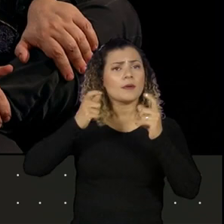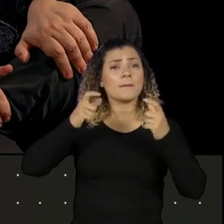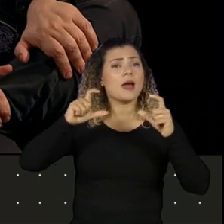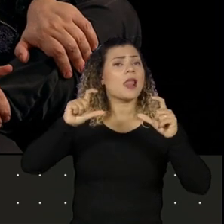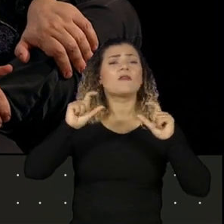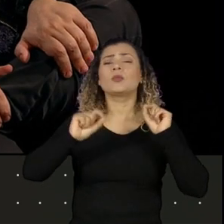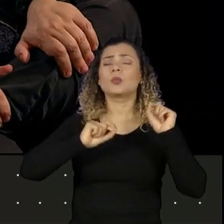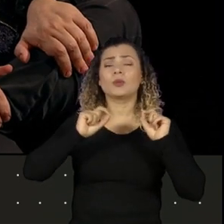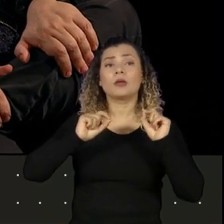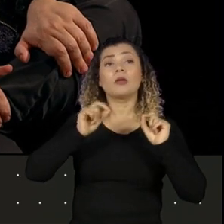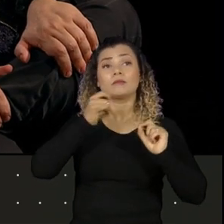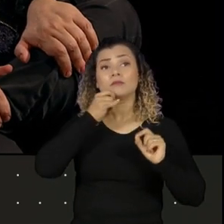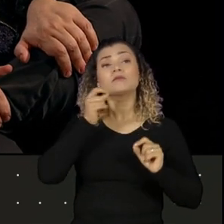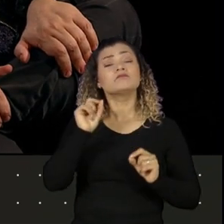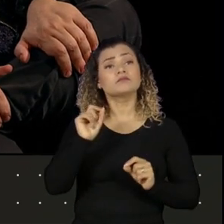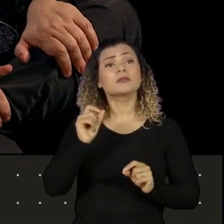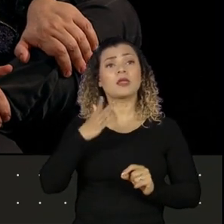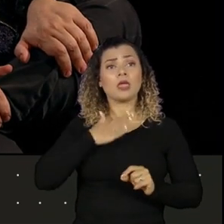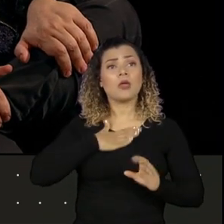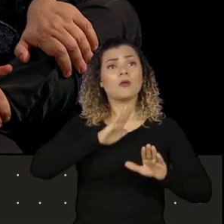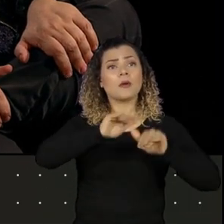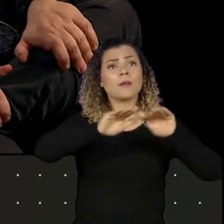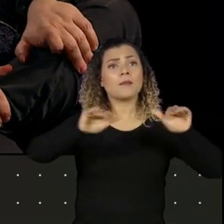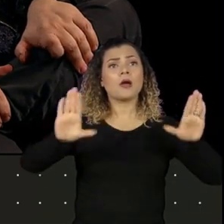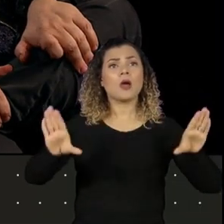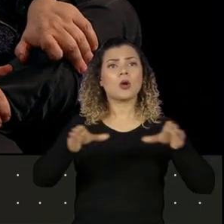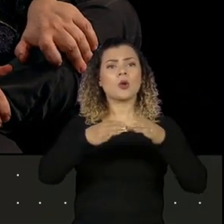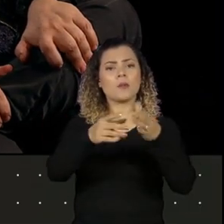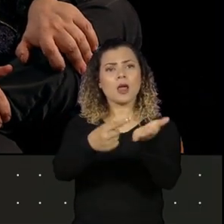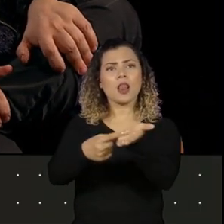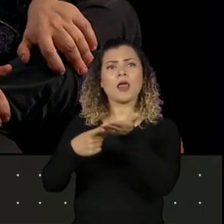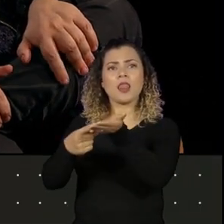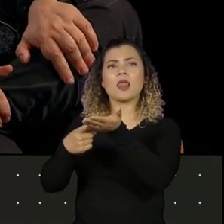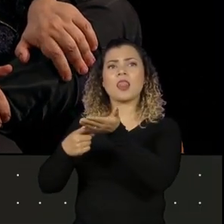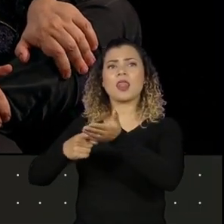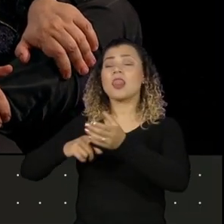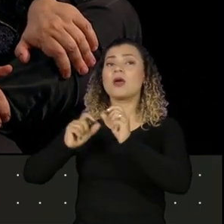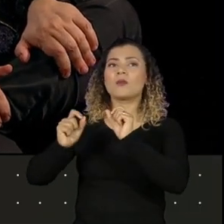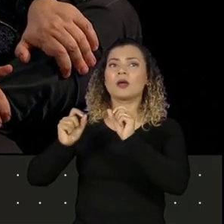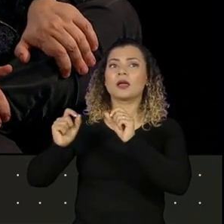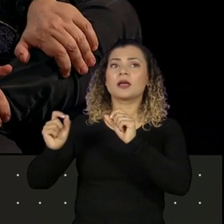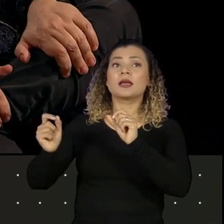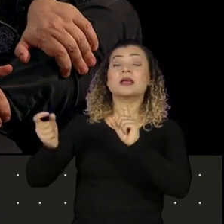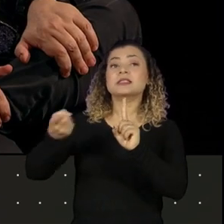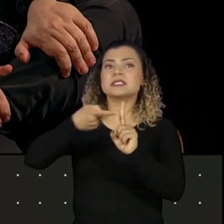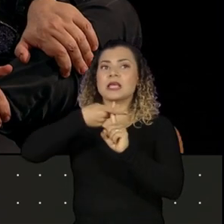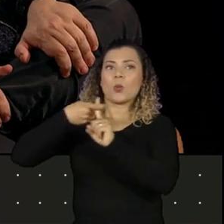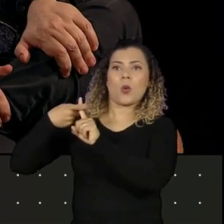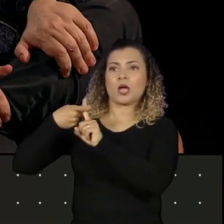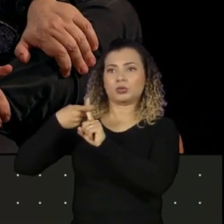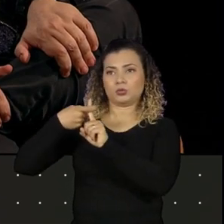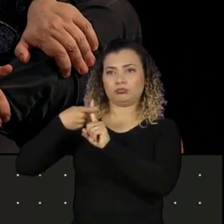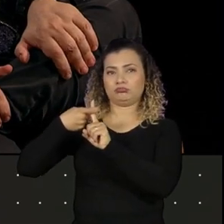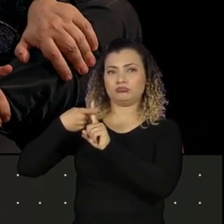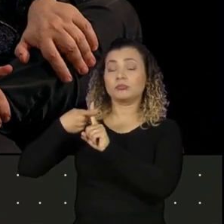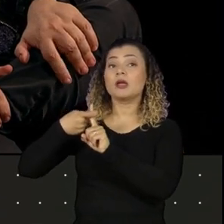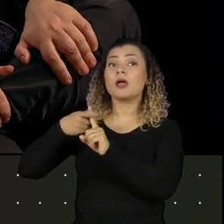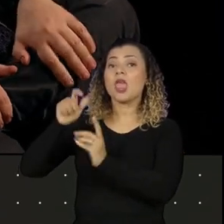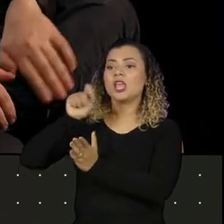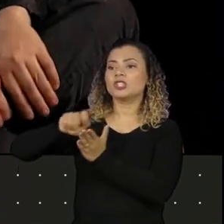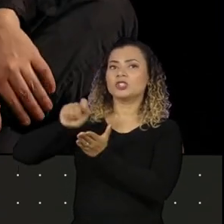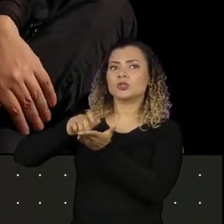que lideraria um bando para sequestrar um editor e fazer ele